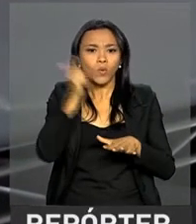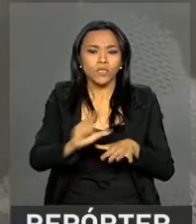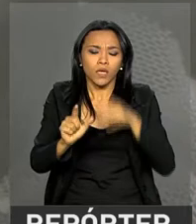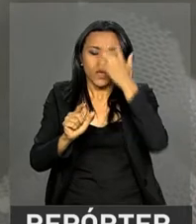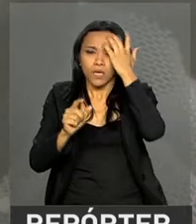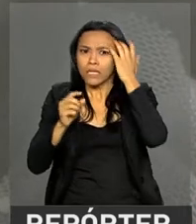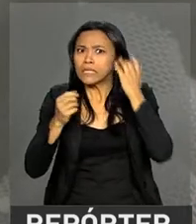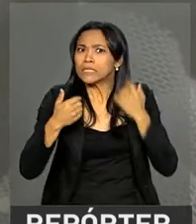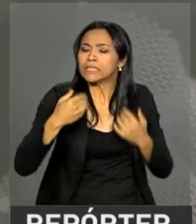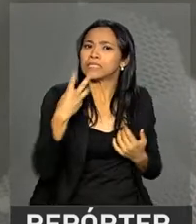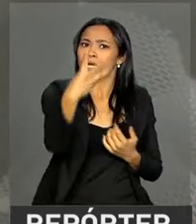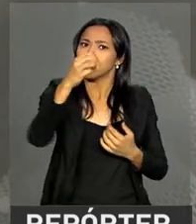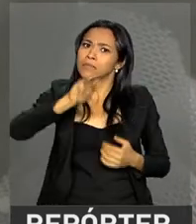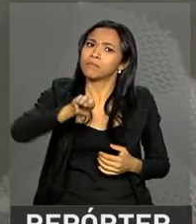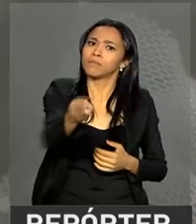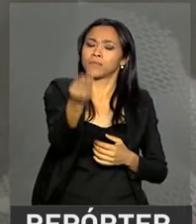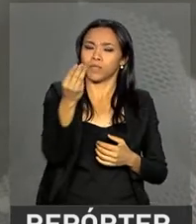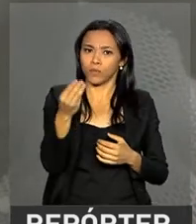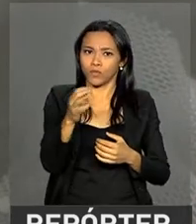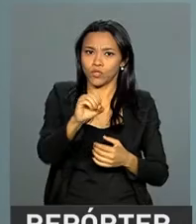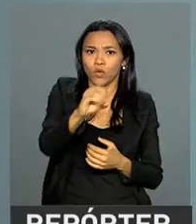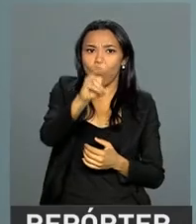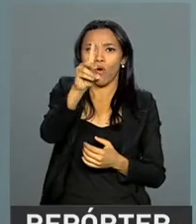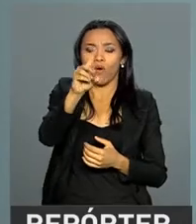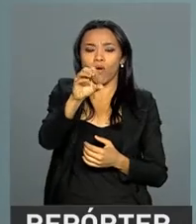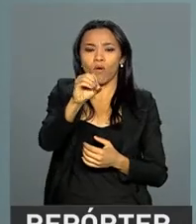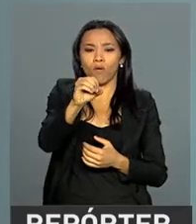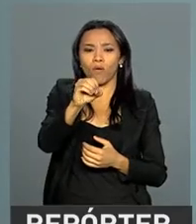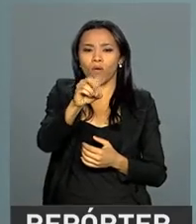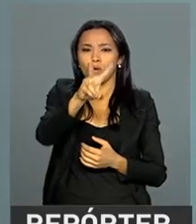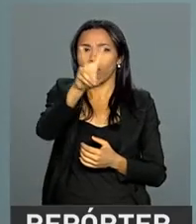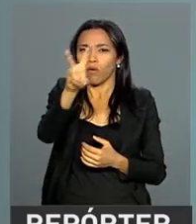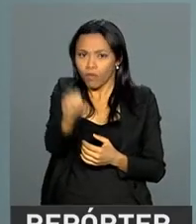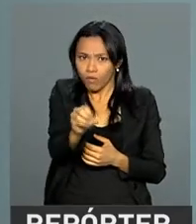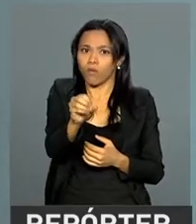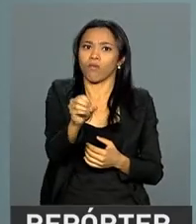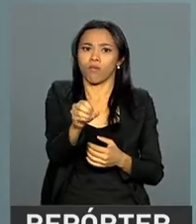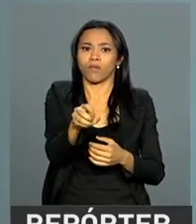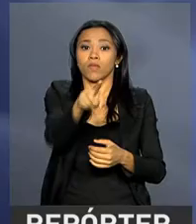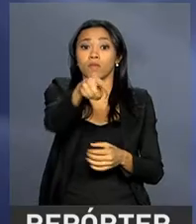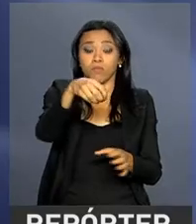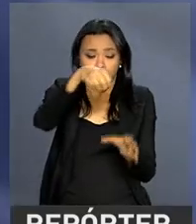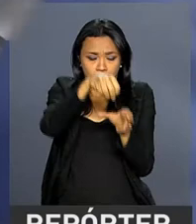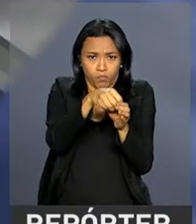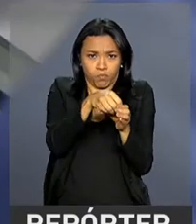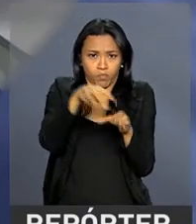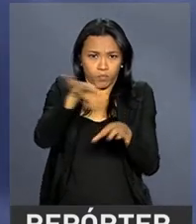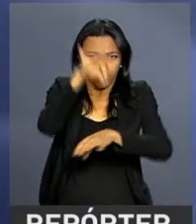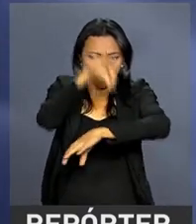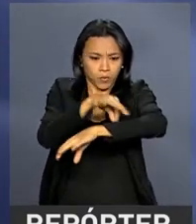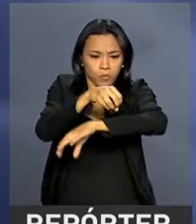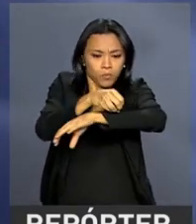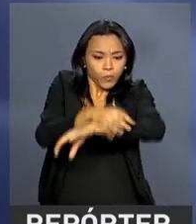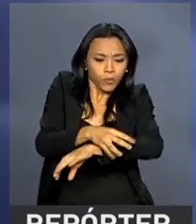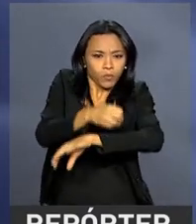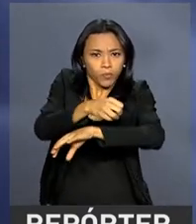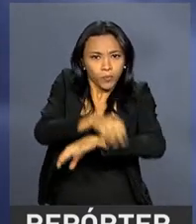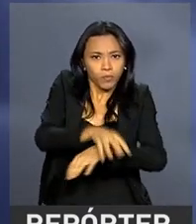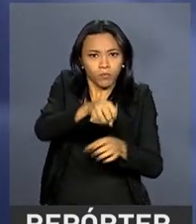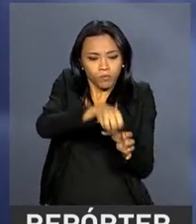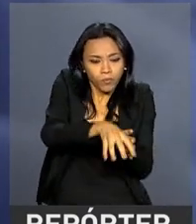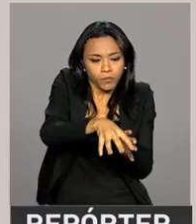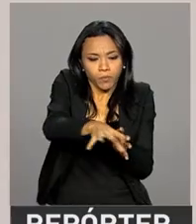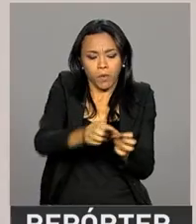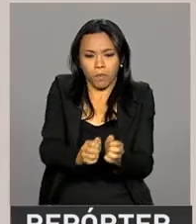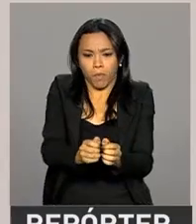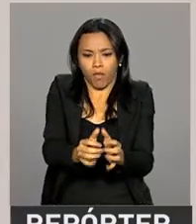pico de 3 milhões de ovos além da liberação ambiente a produção será usada para a manutenção da colônia e